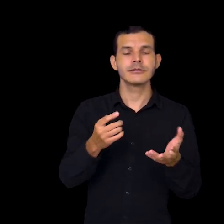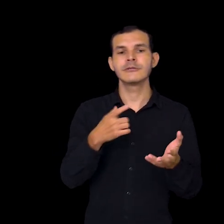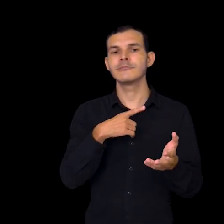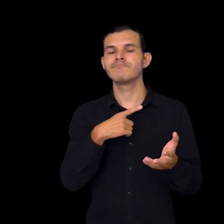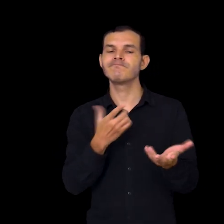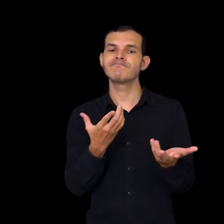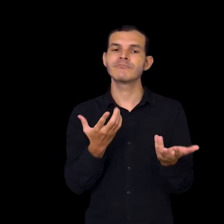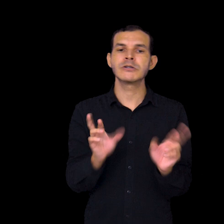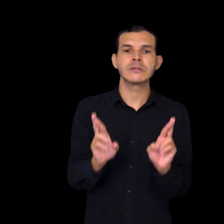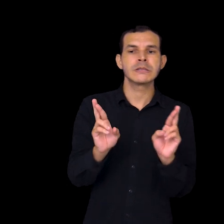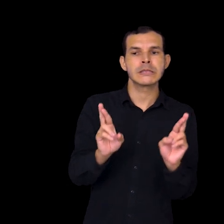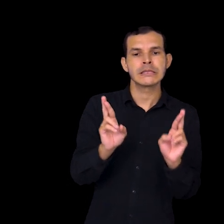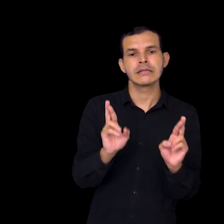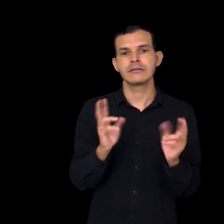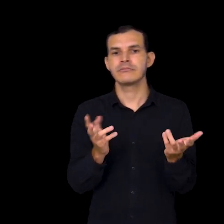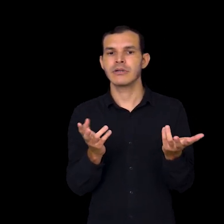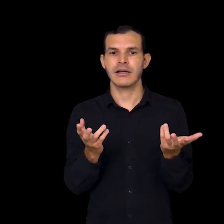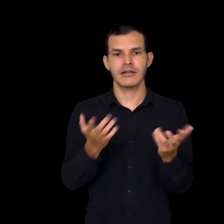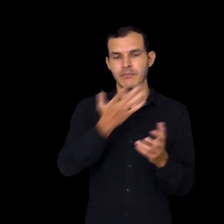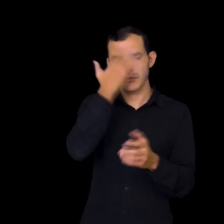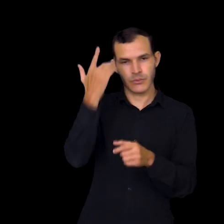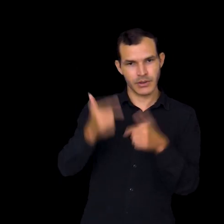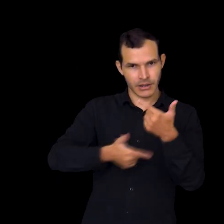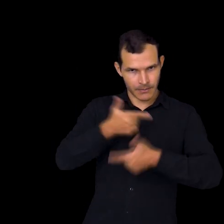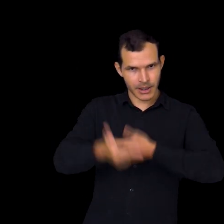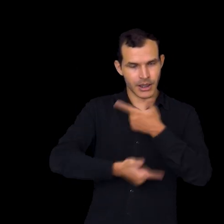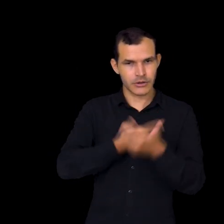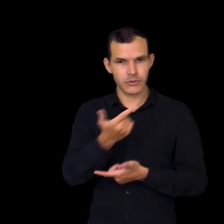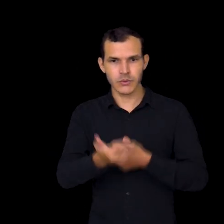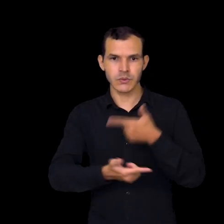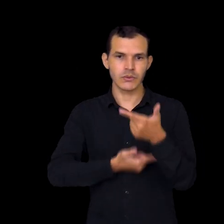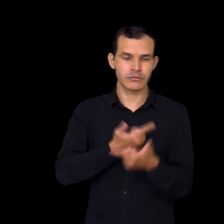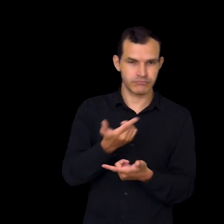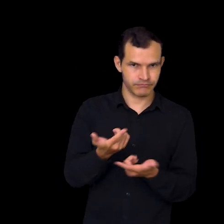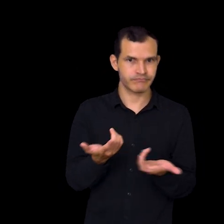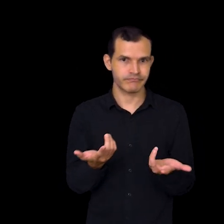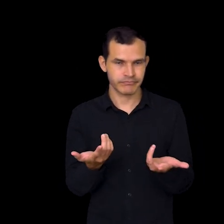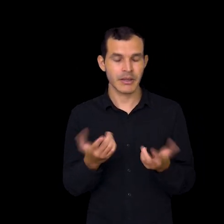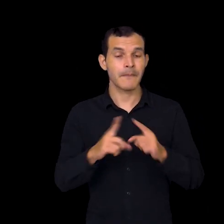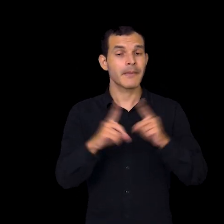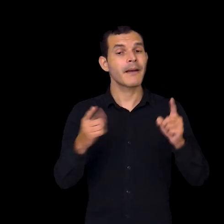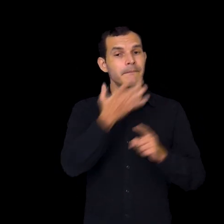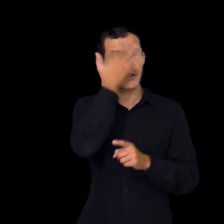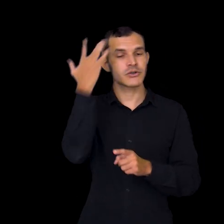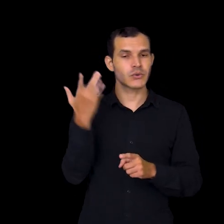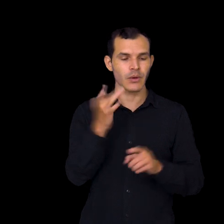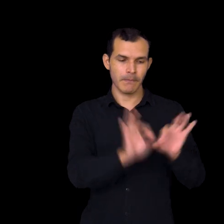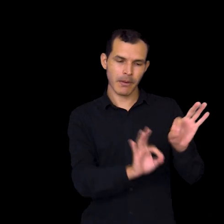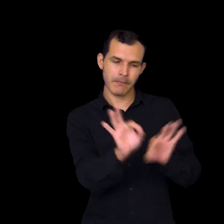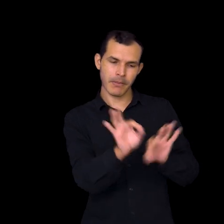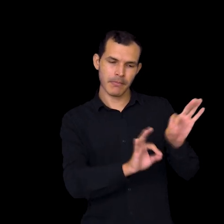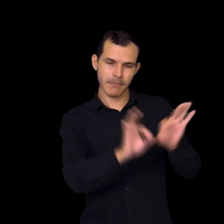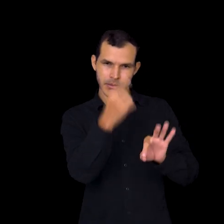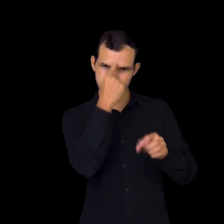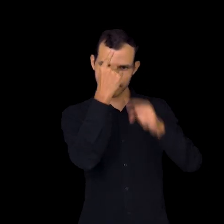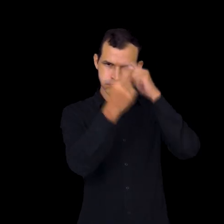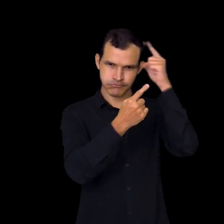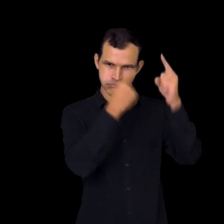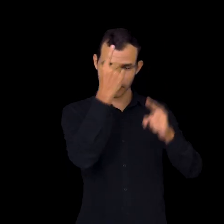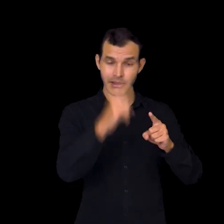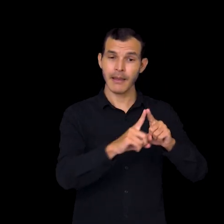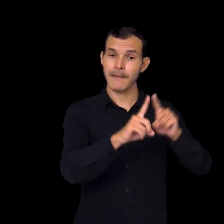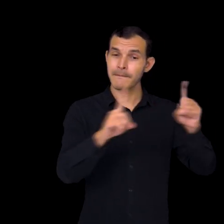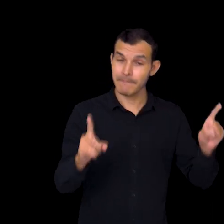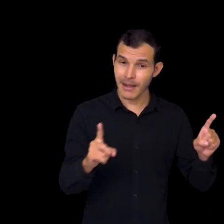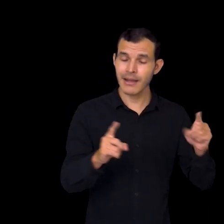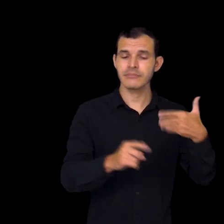a expectativa inicial dos trabalhadores, mas também das próprias pessoas que idealizaram. Mas, sem dúvida,